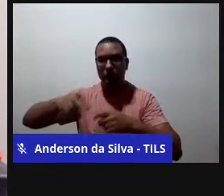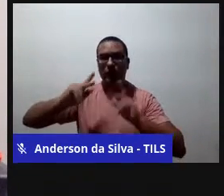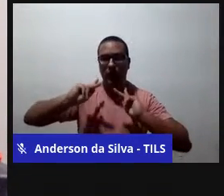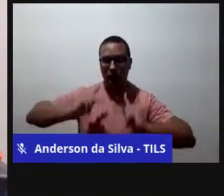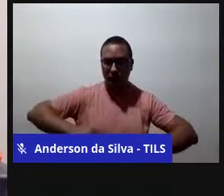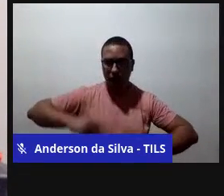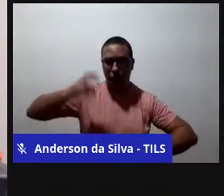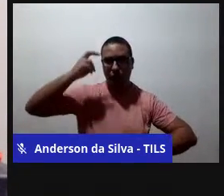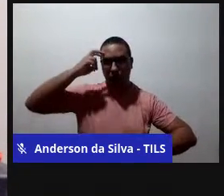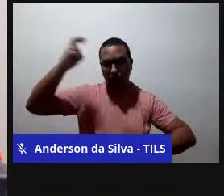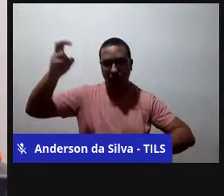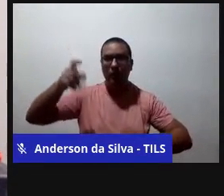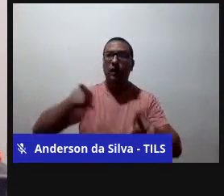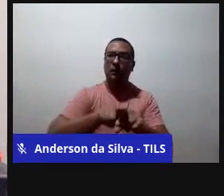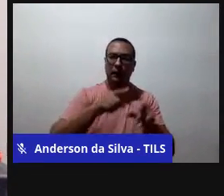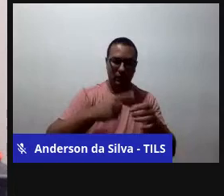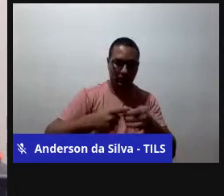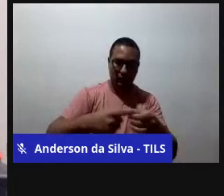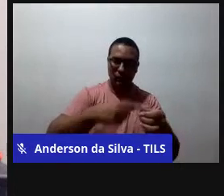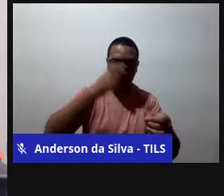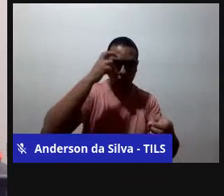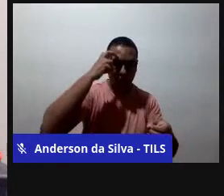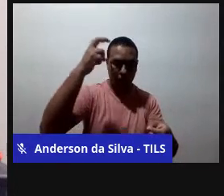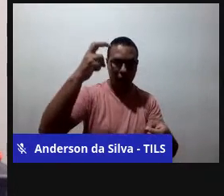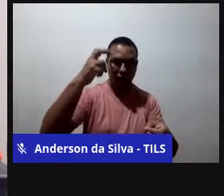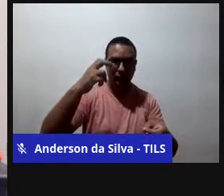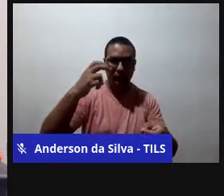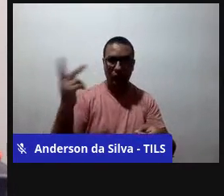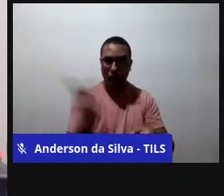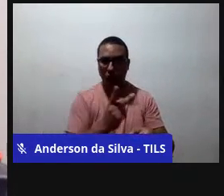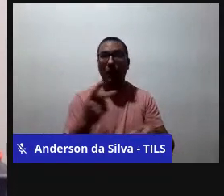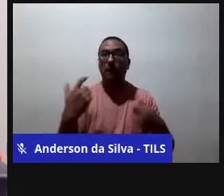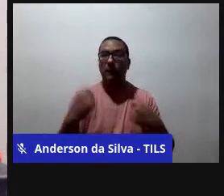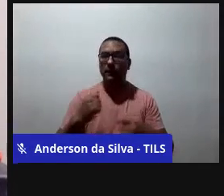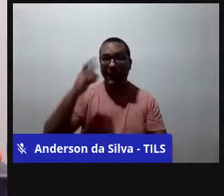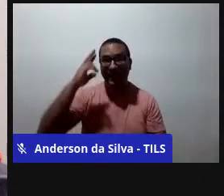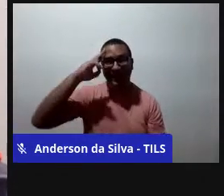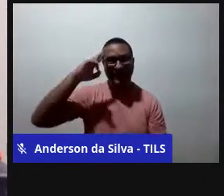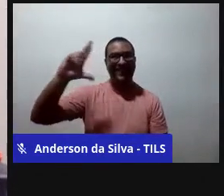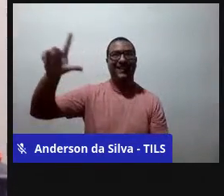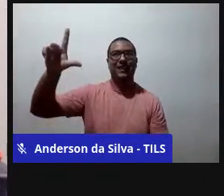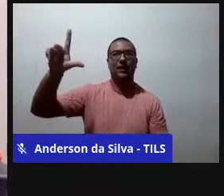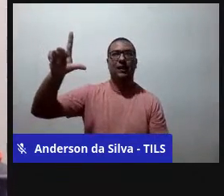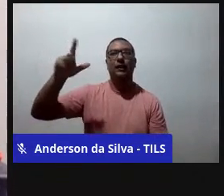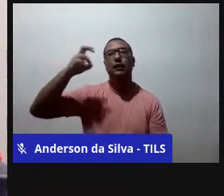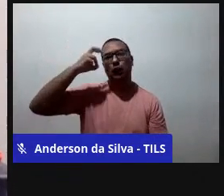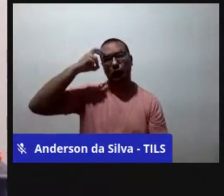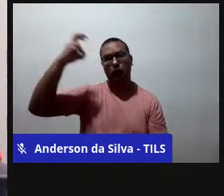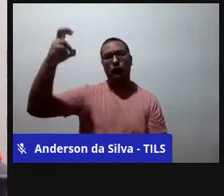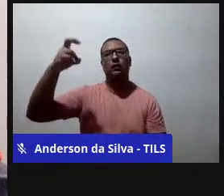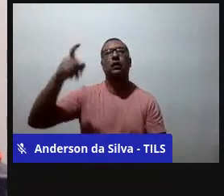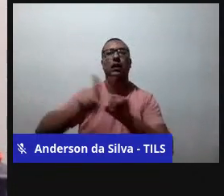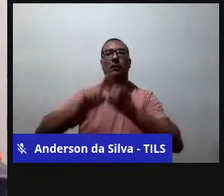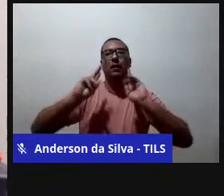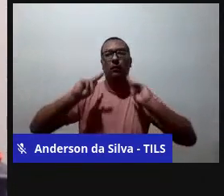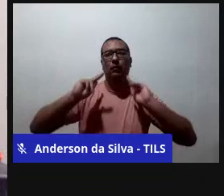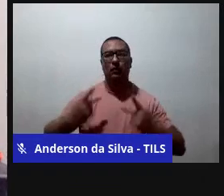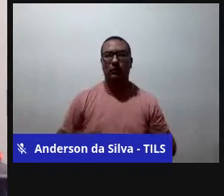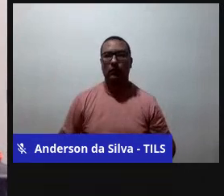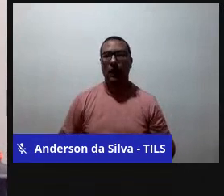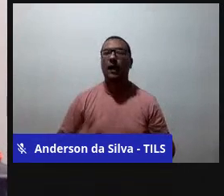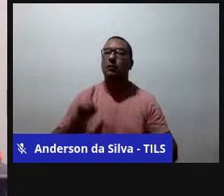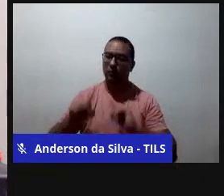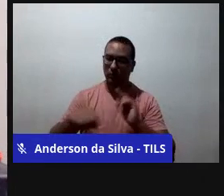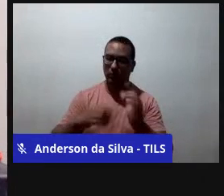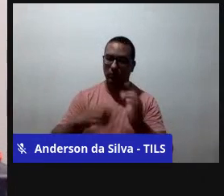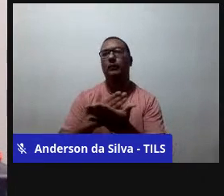humana, ela precisa de líderes mais inteligentes e mais humanos. Eu acho que começa por aí,